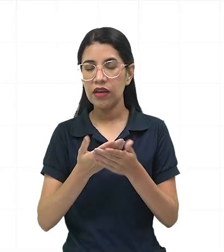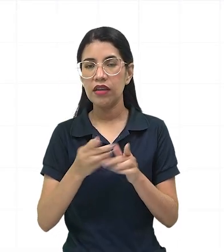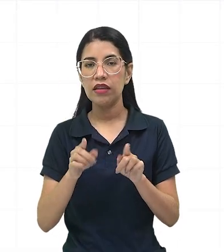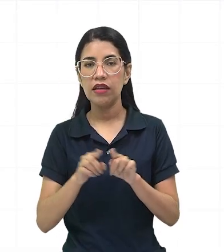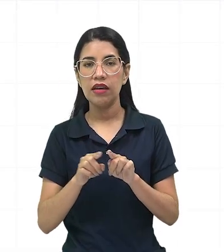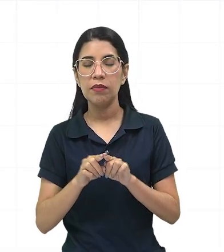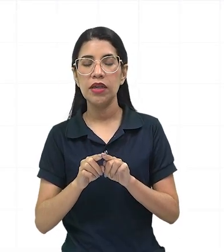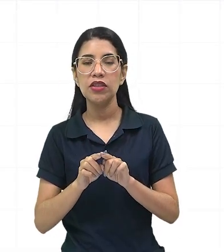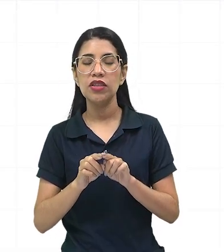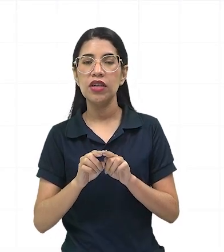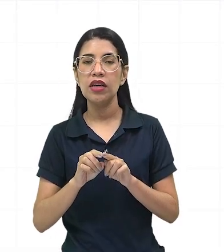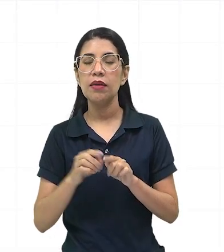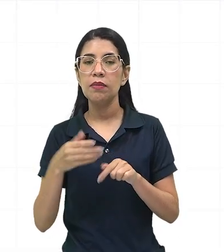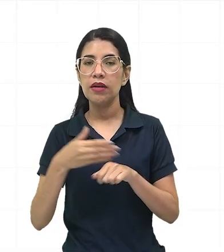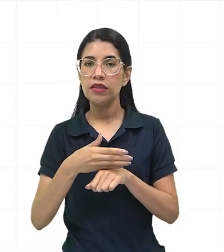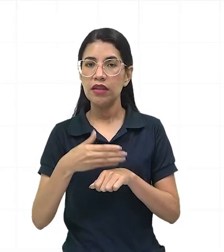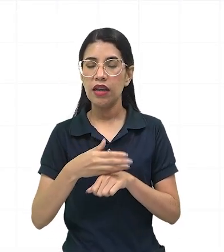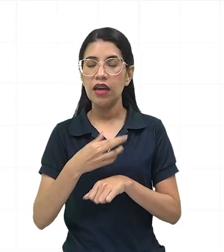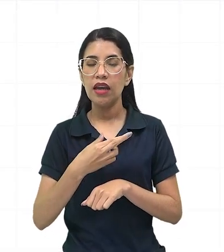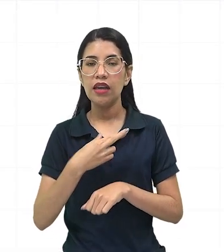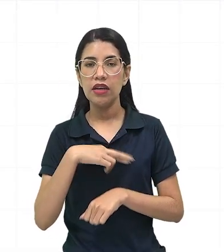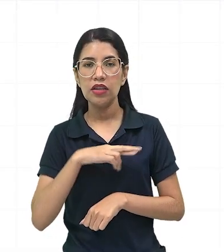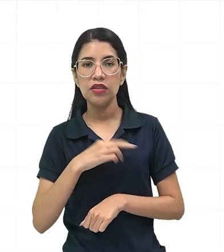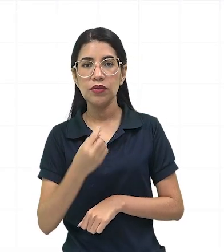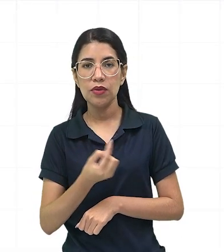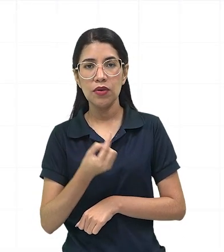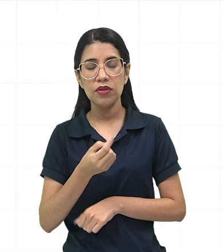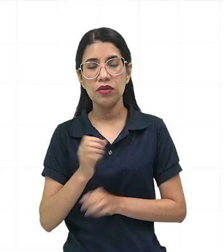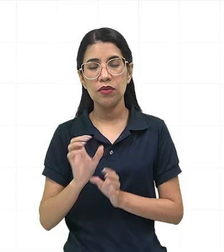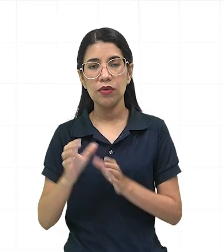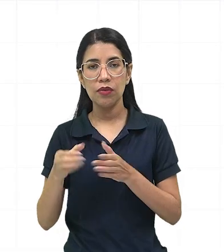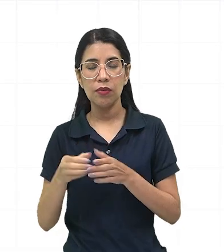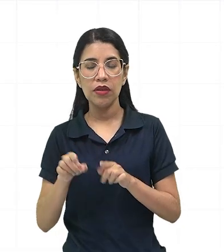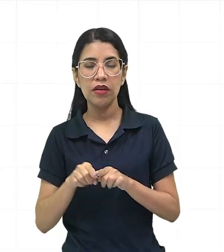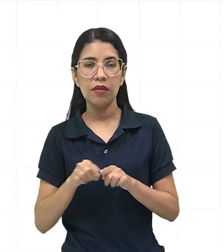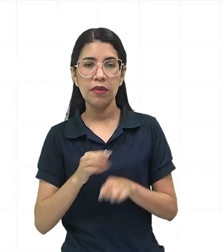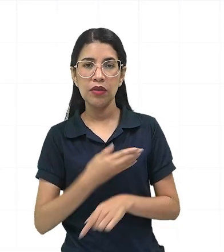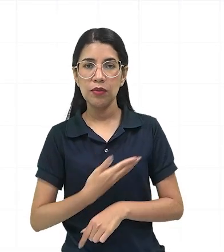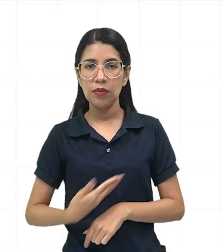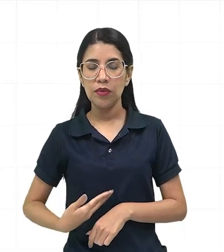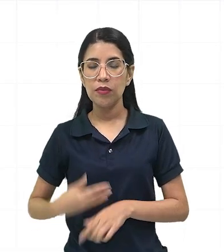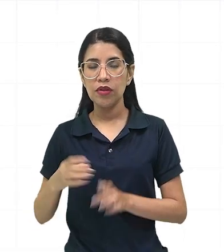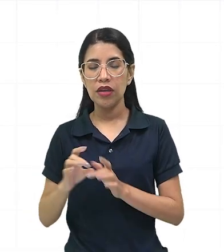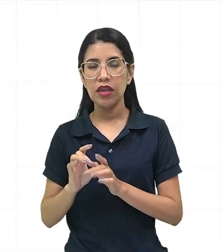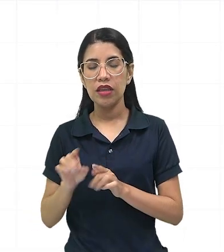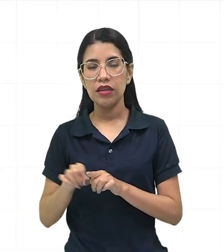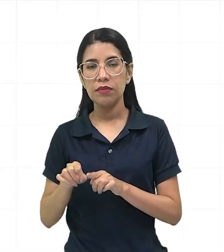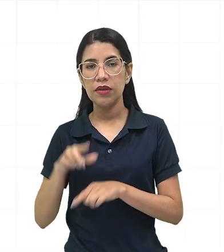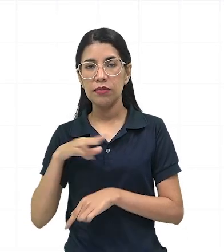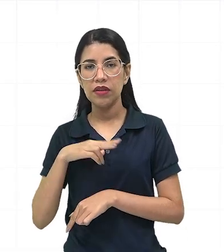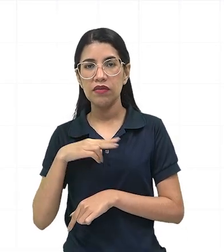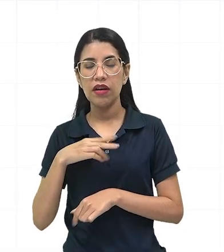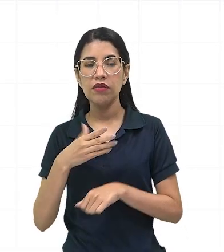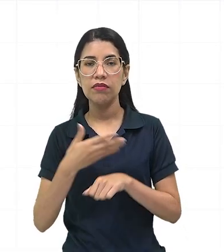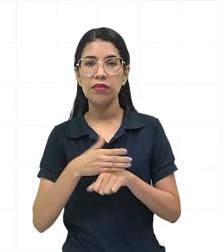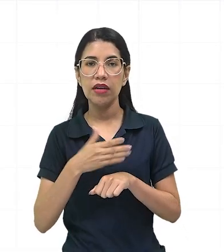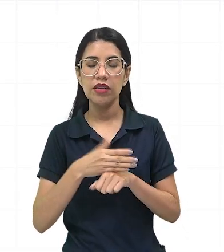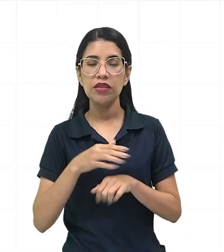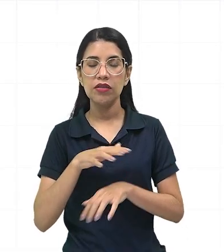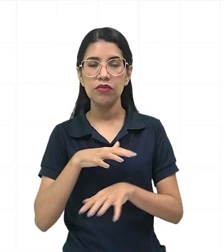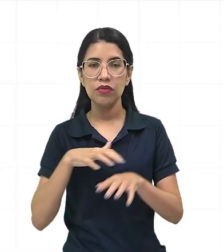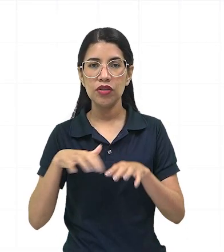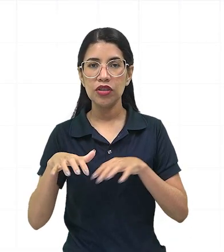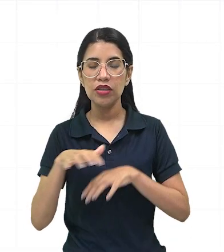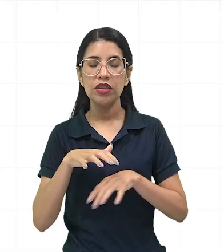liberdade de manifestar religião ou convicção sozinho ou em comum, tanto em público como em privado, pelo ensino, pela prática, pelo culto, pelos